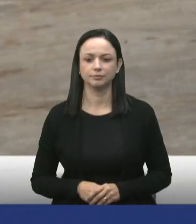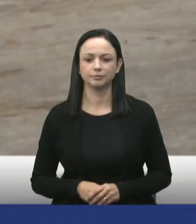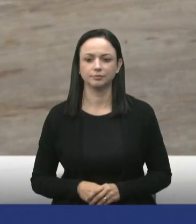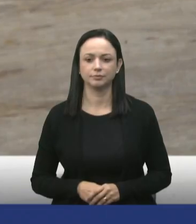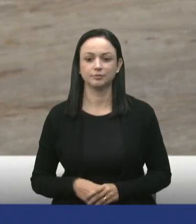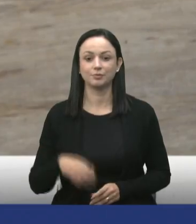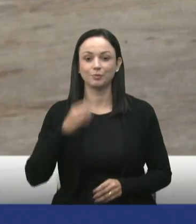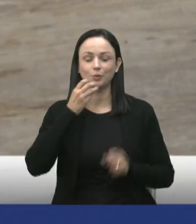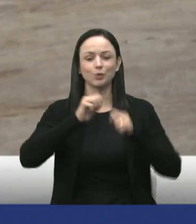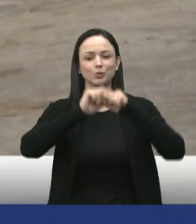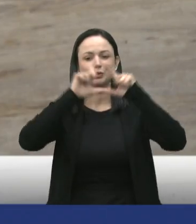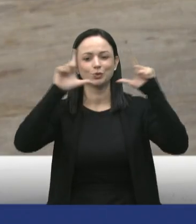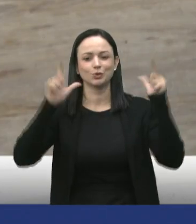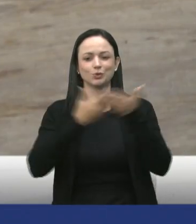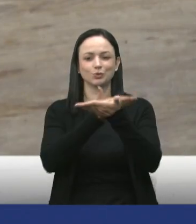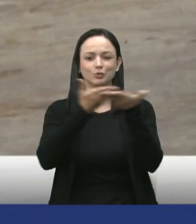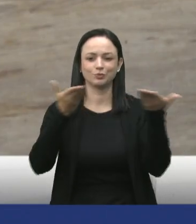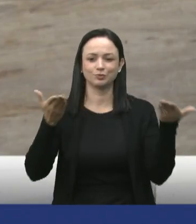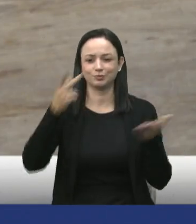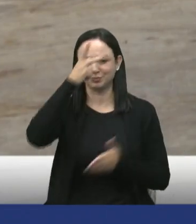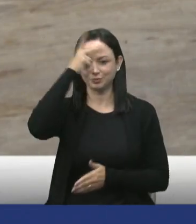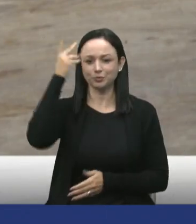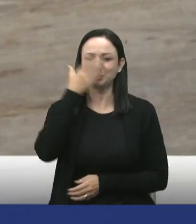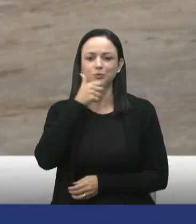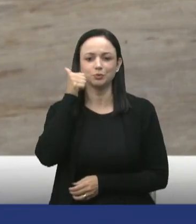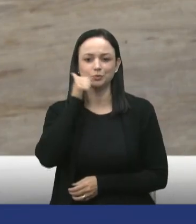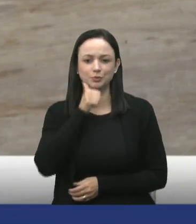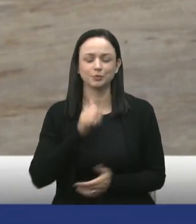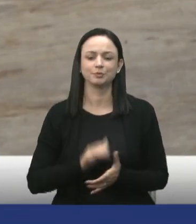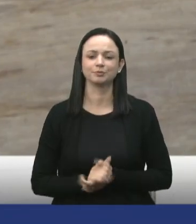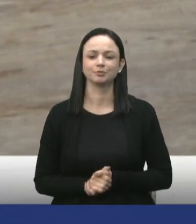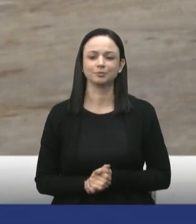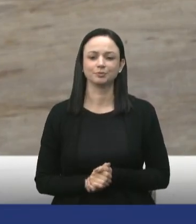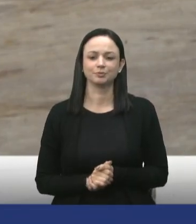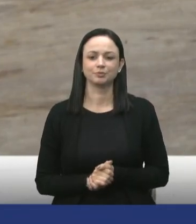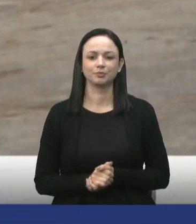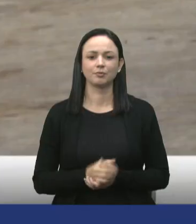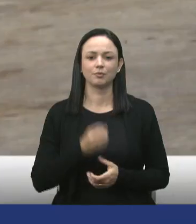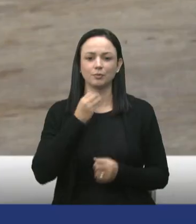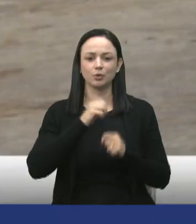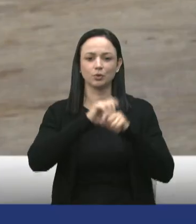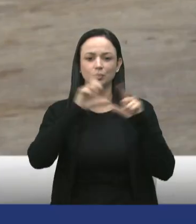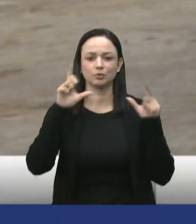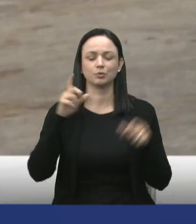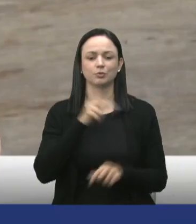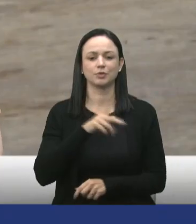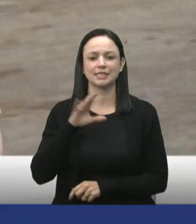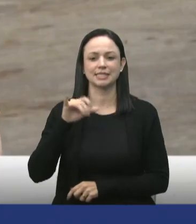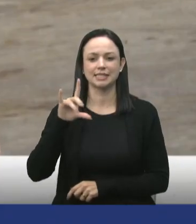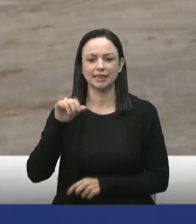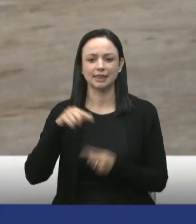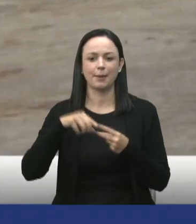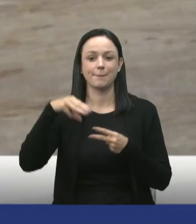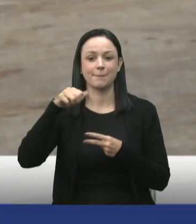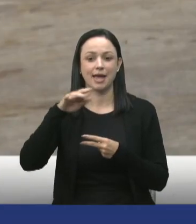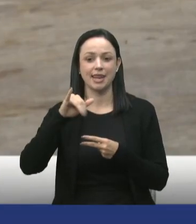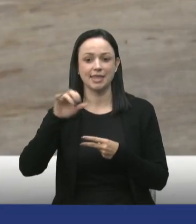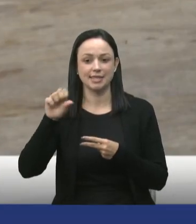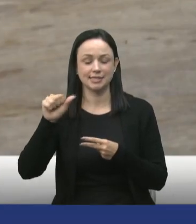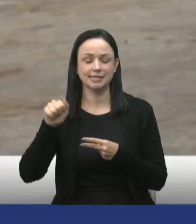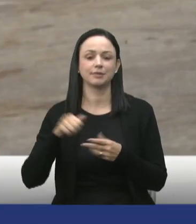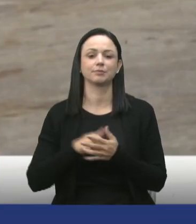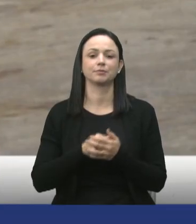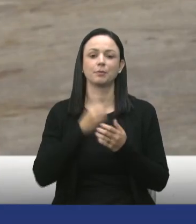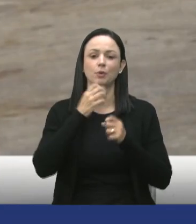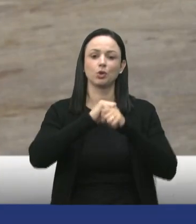Bom dia a todos e todas que nos ouvem. Bom dia, professora Cida, bom dia, Marisa. Bom dia